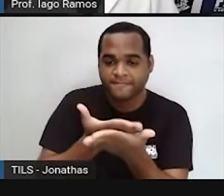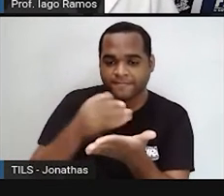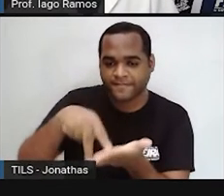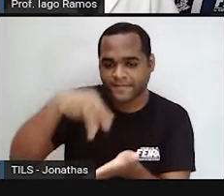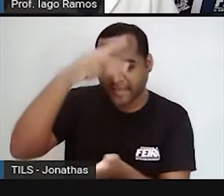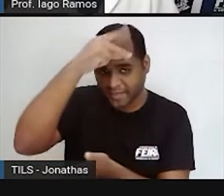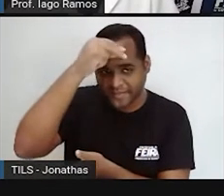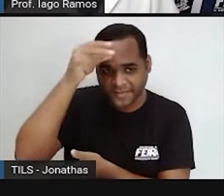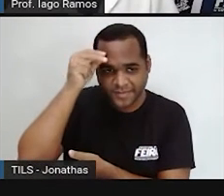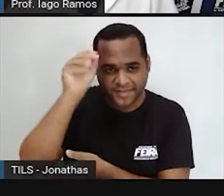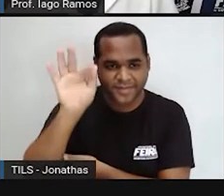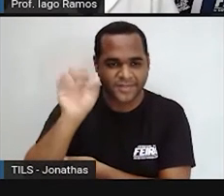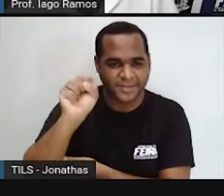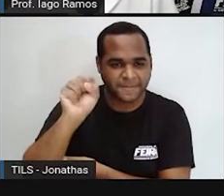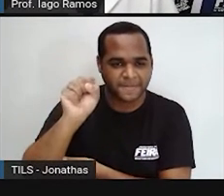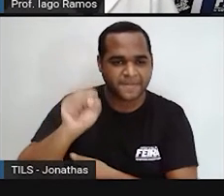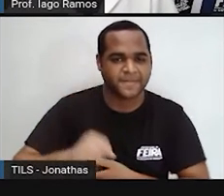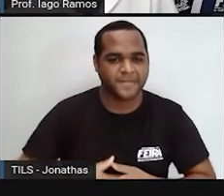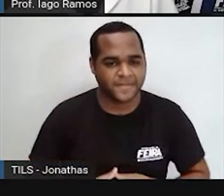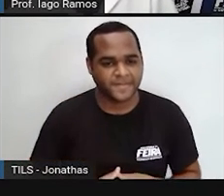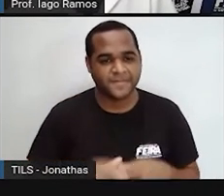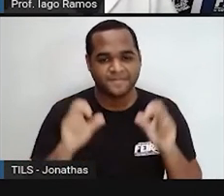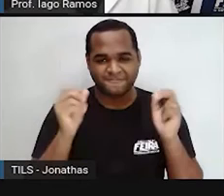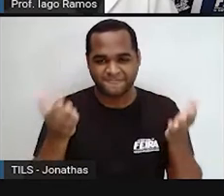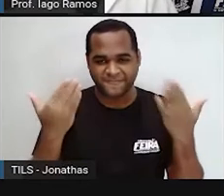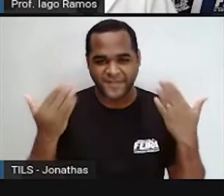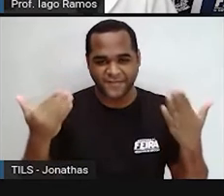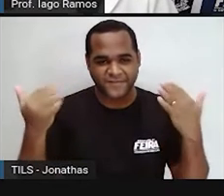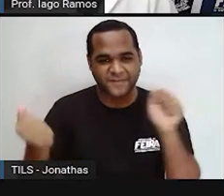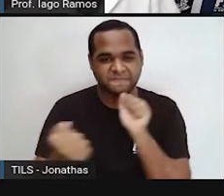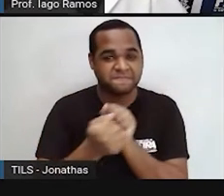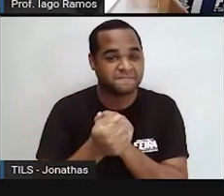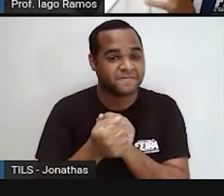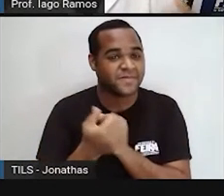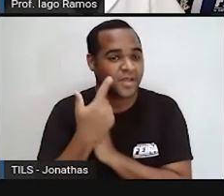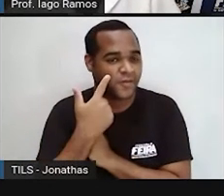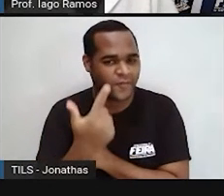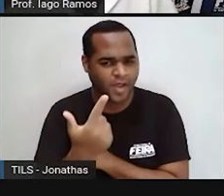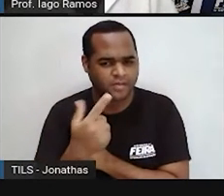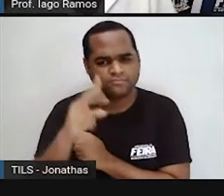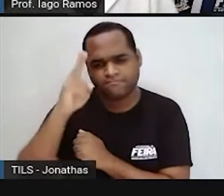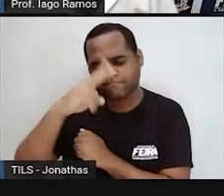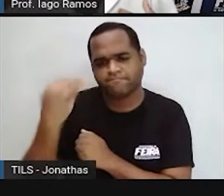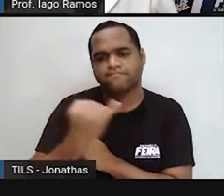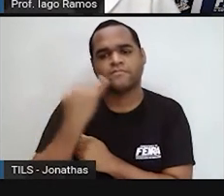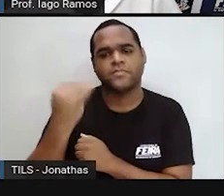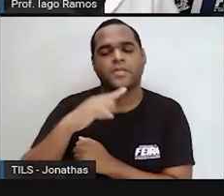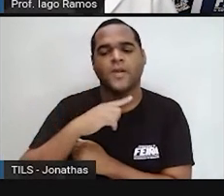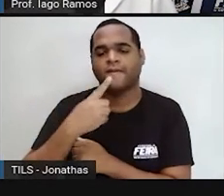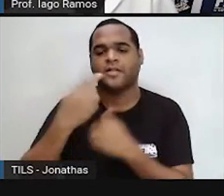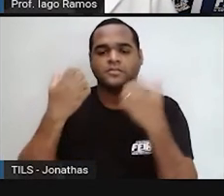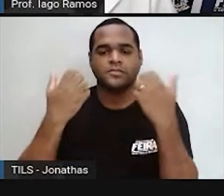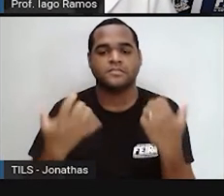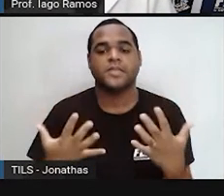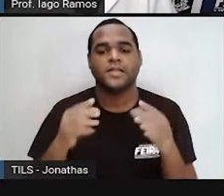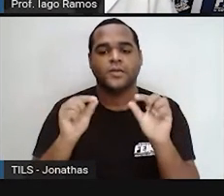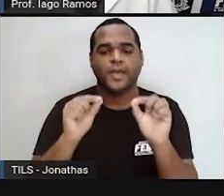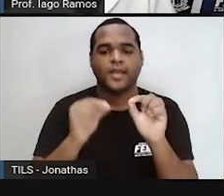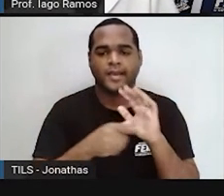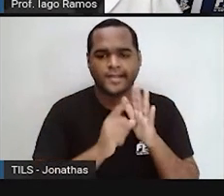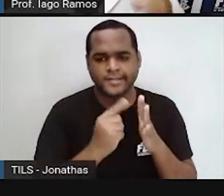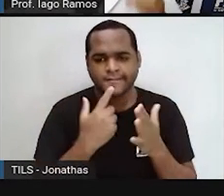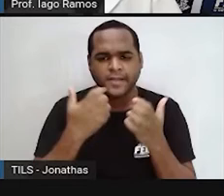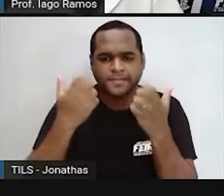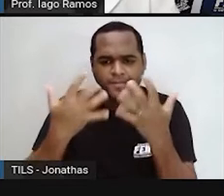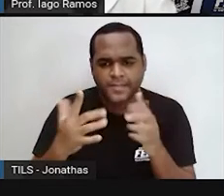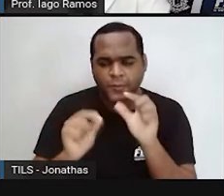do município de Feira de Santana Tá bom então venha comigo olha só só para relembrar a gente já falou muito disso nas aulas